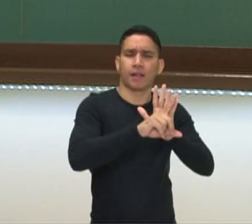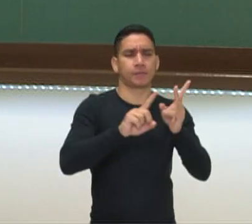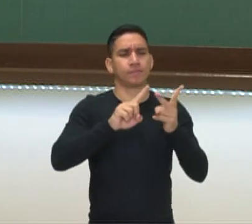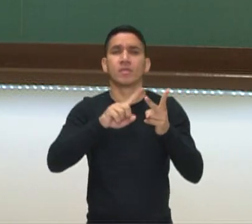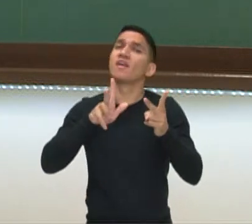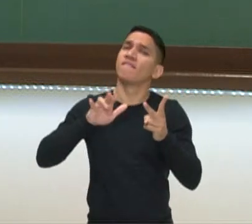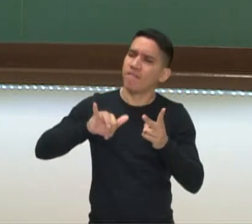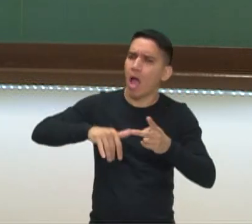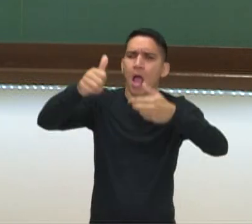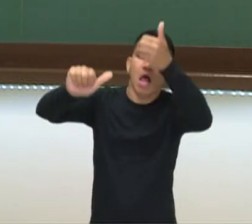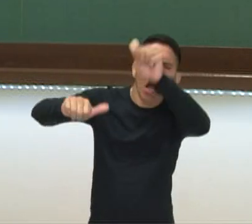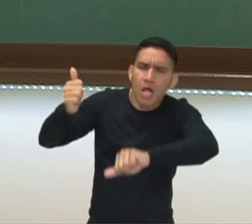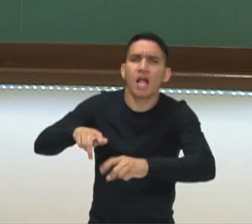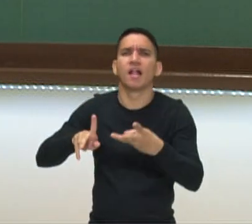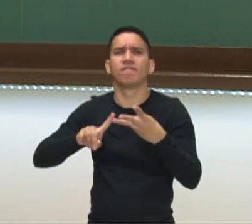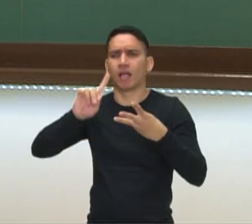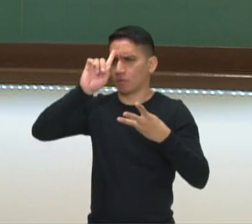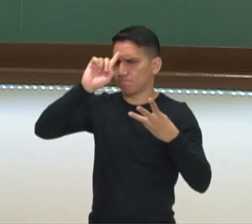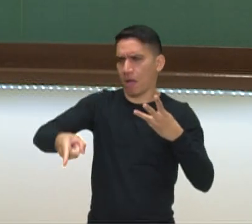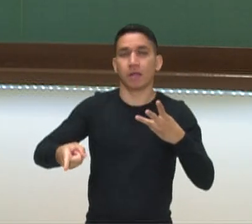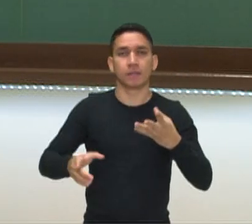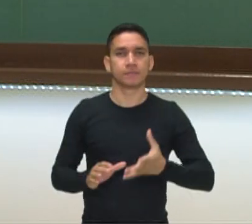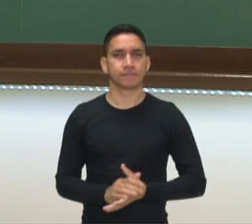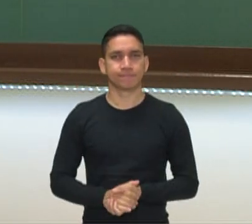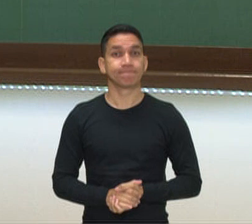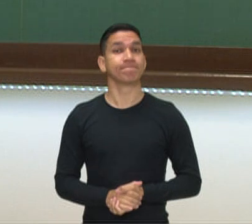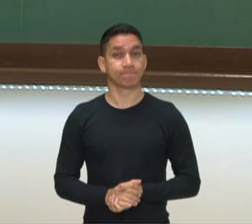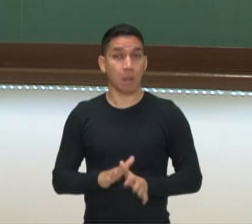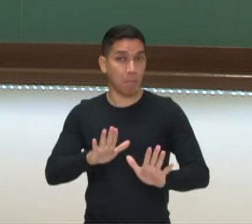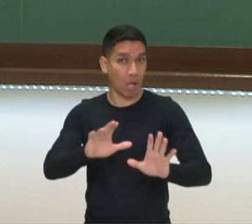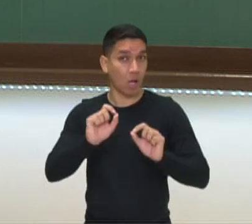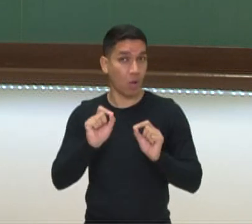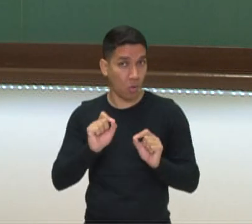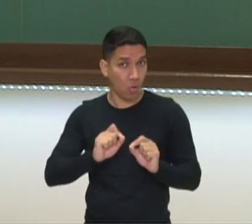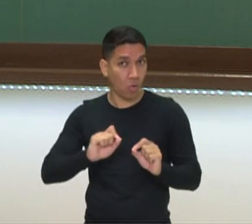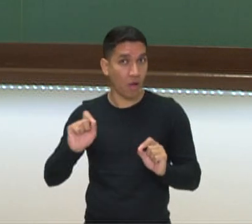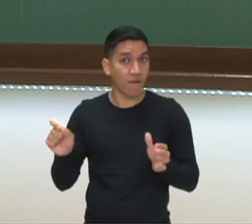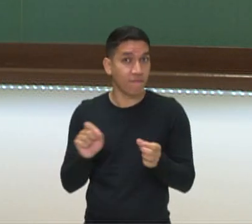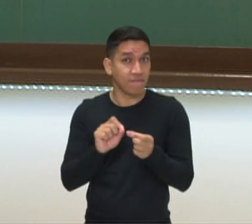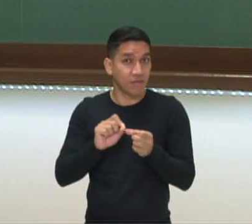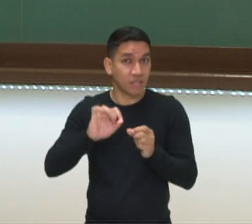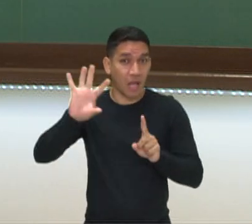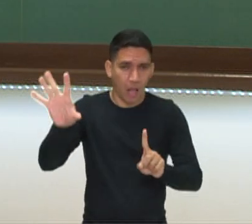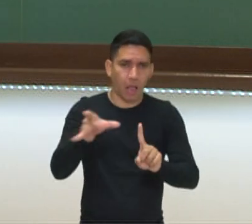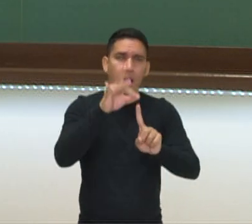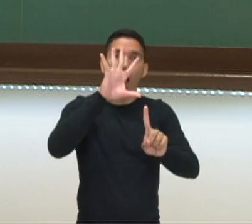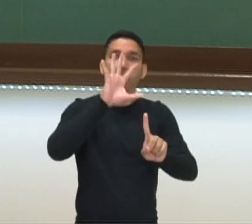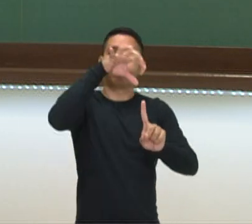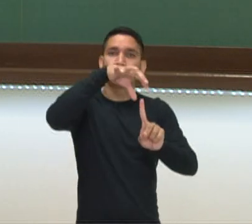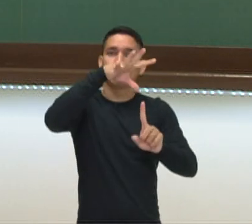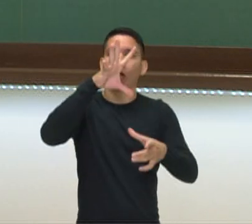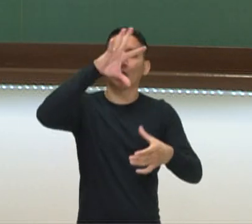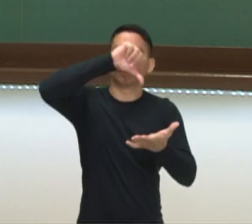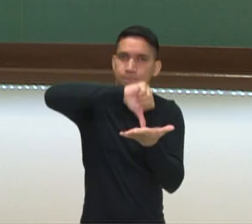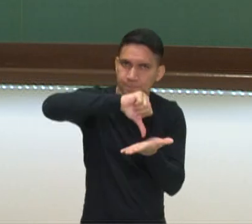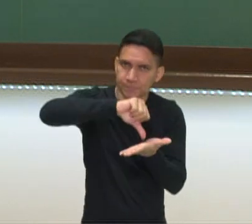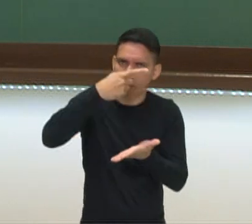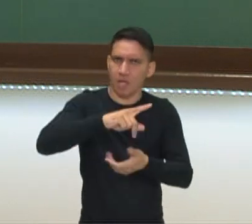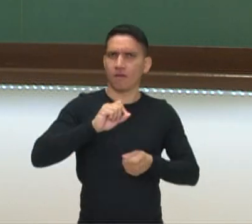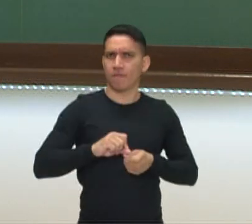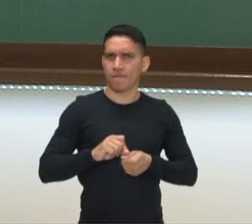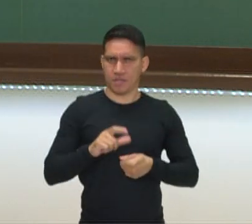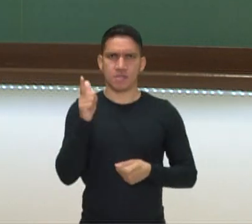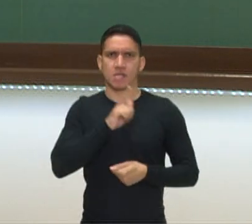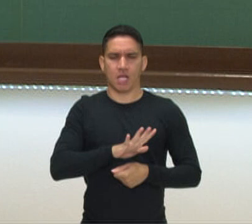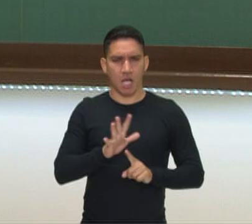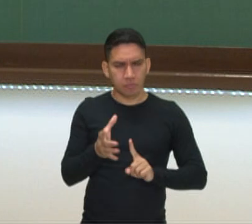julgar e ele vai executar. Mas para que essa centralização acontecesse e para que esse poder